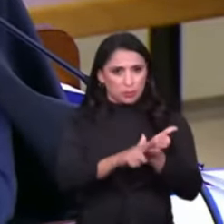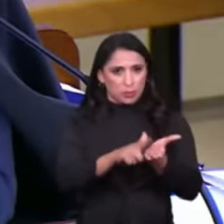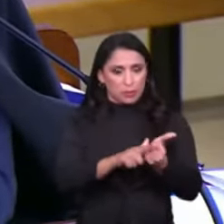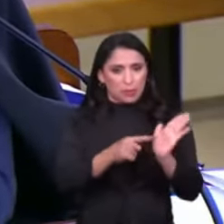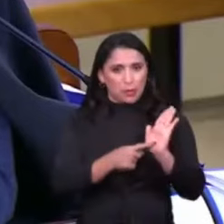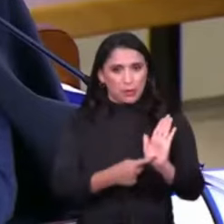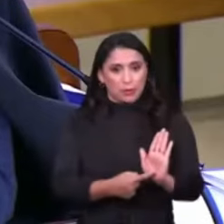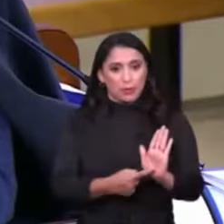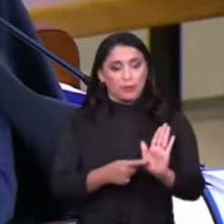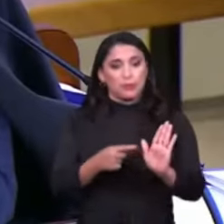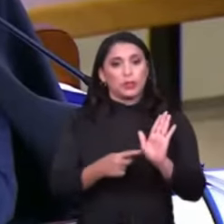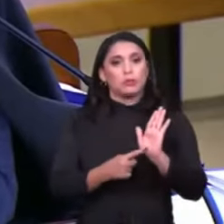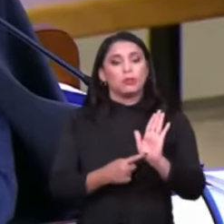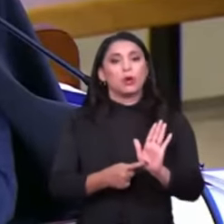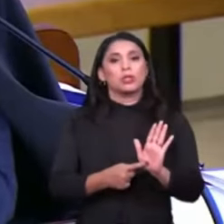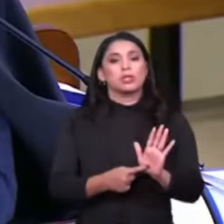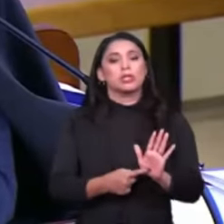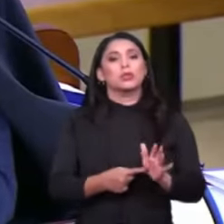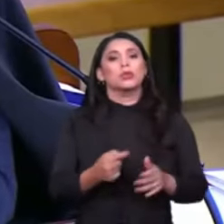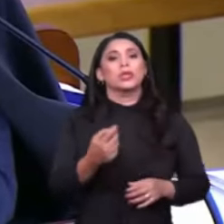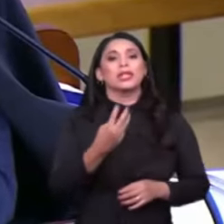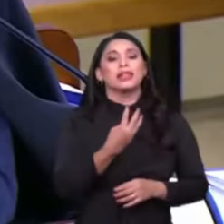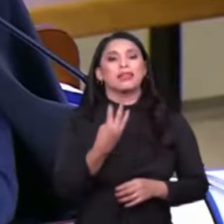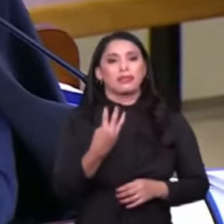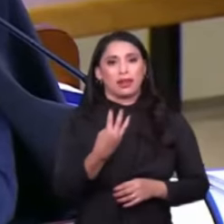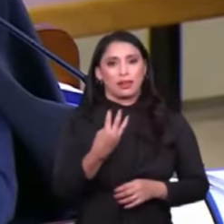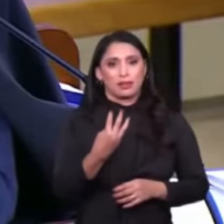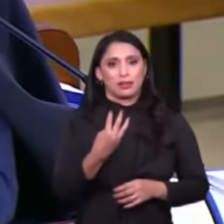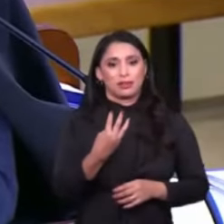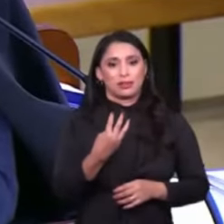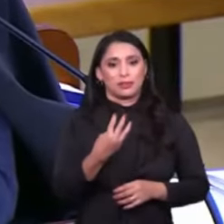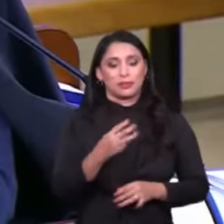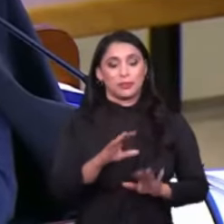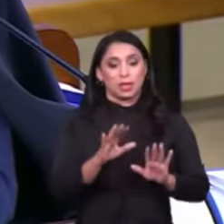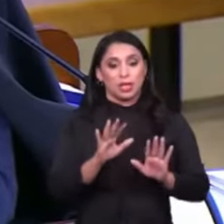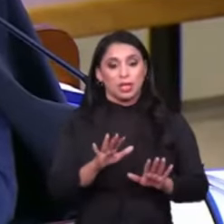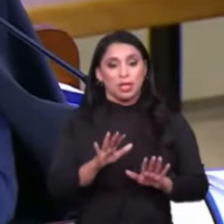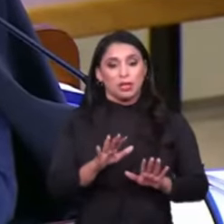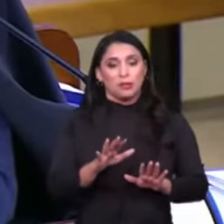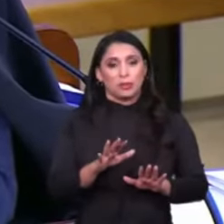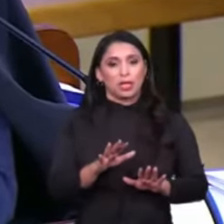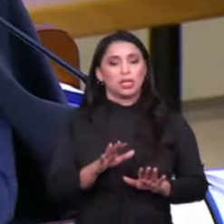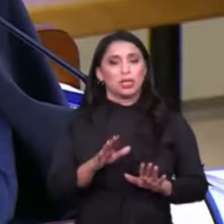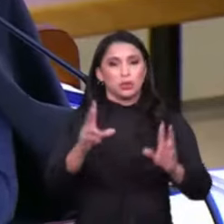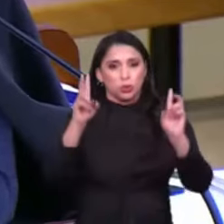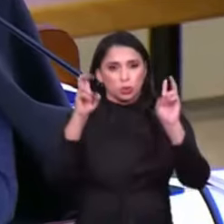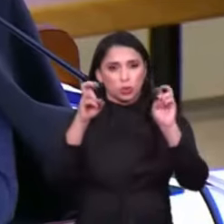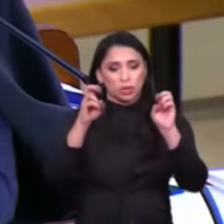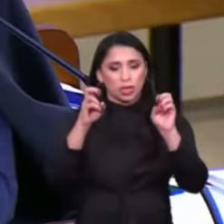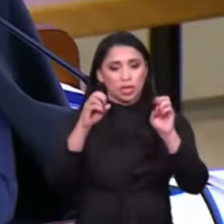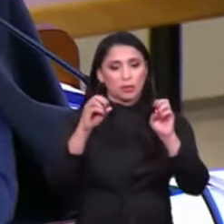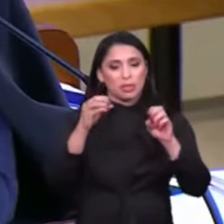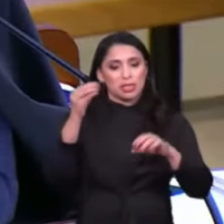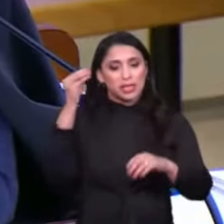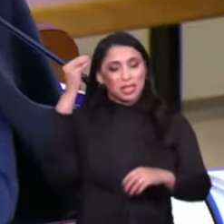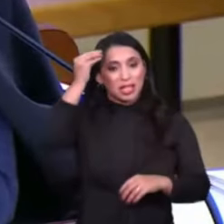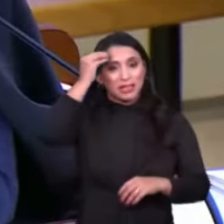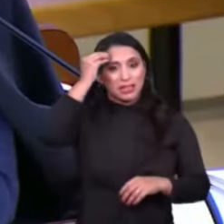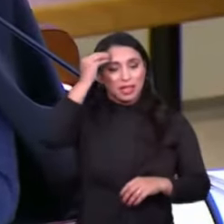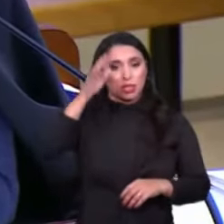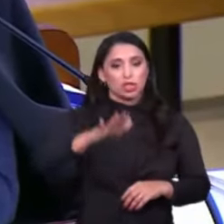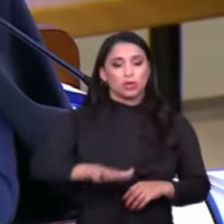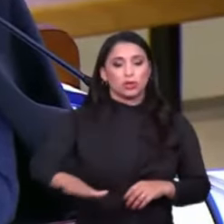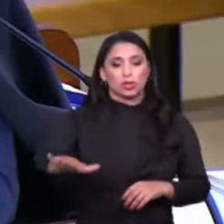apontam no item 3. Para a compreensão geral do tema, para a compreensão geral, uma